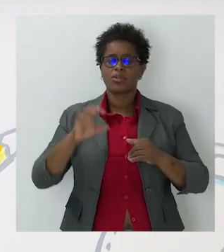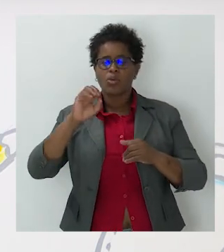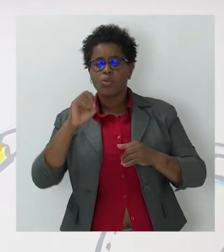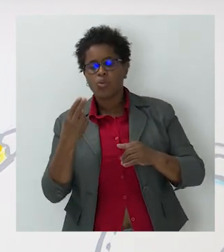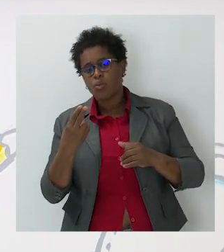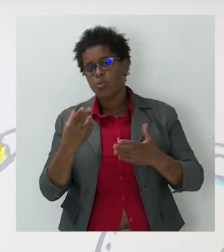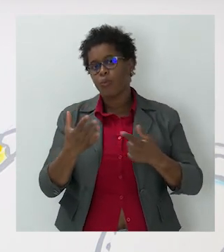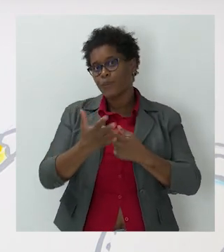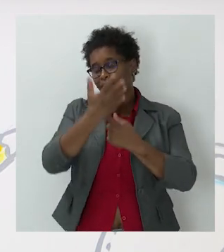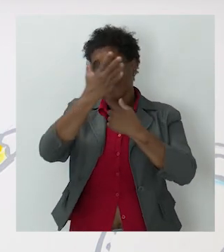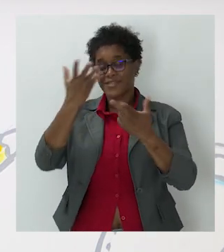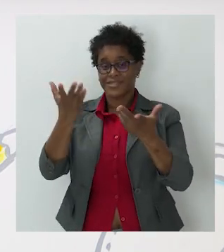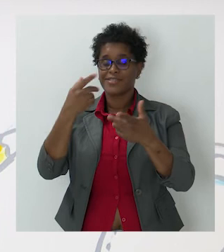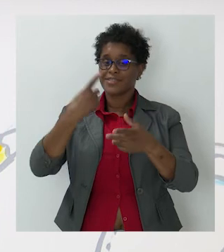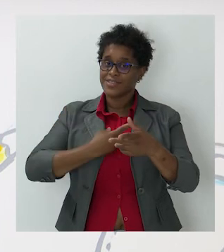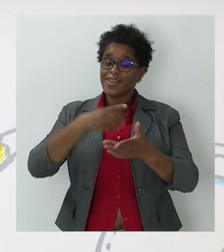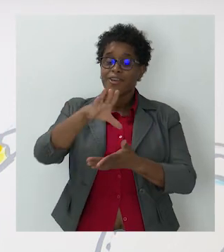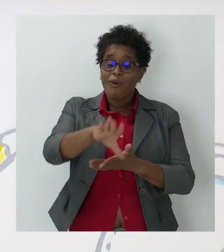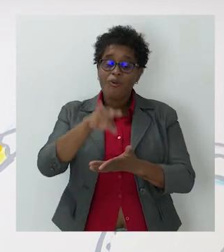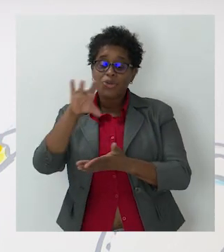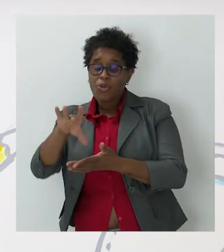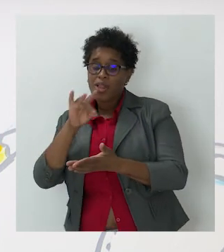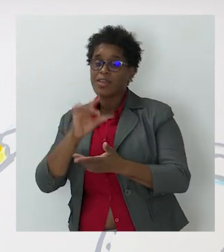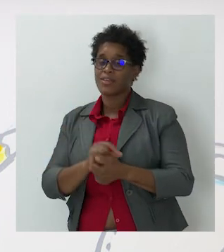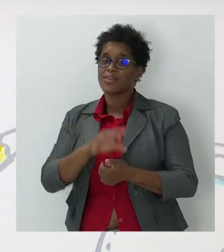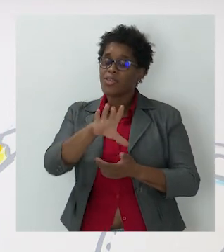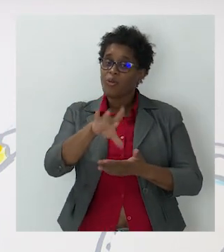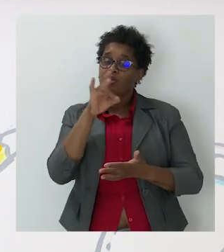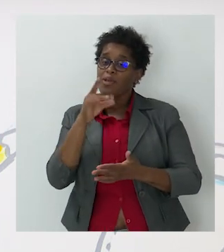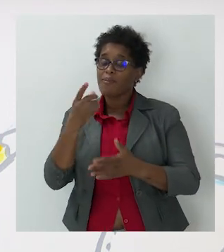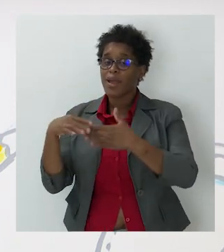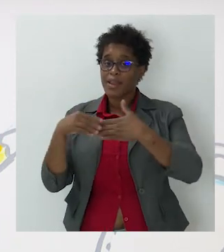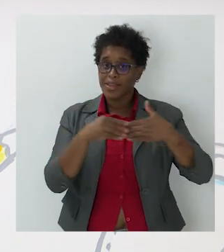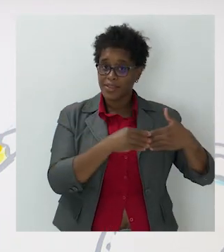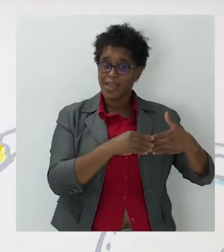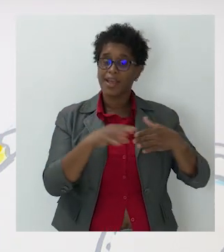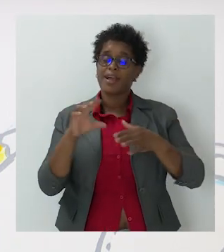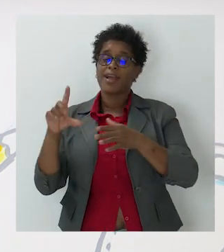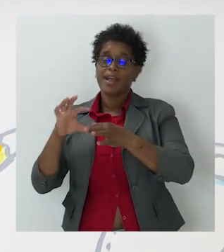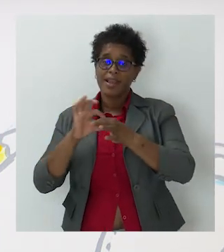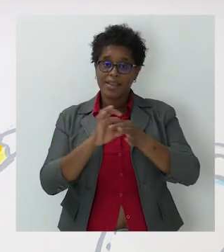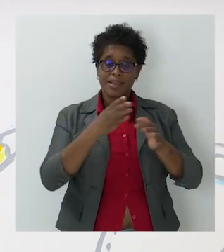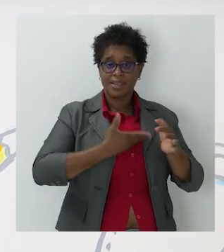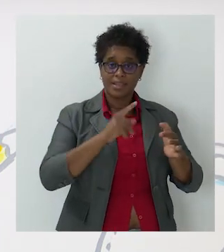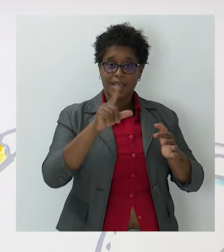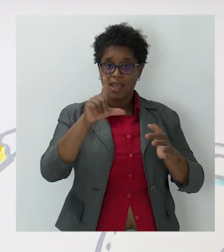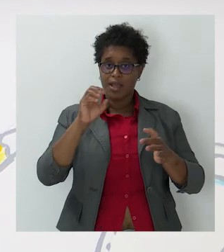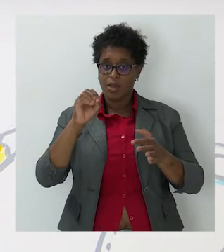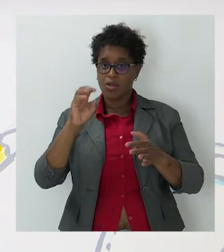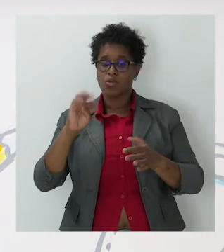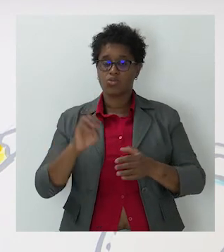o prestígio de ser escolhida para liderar a Liga de Delos.